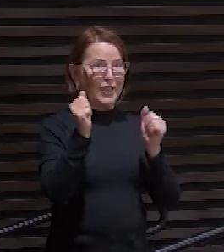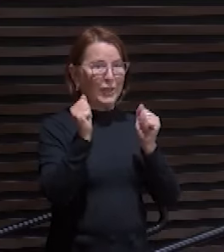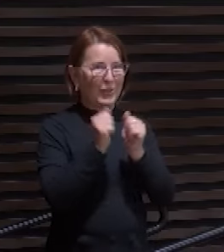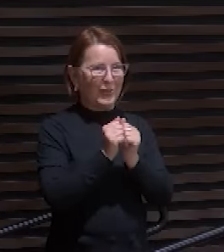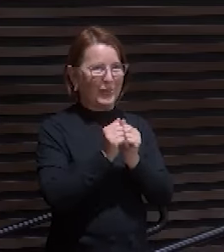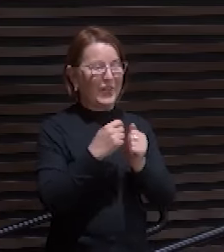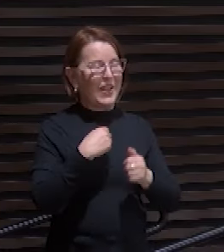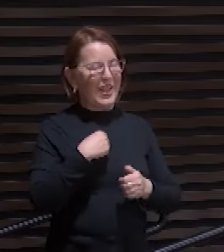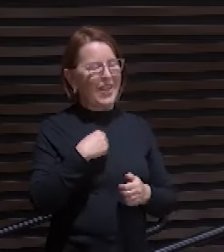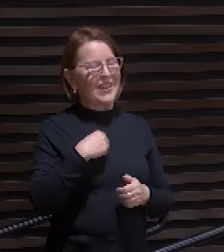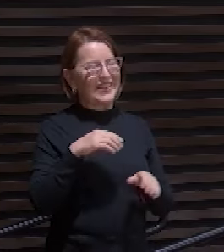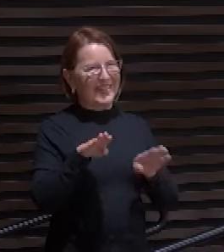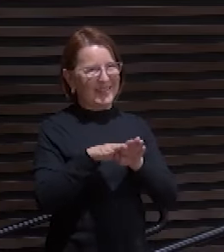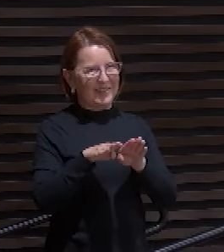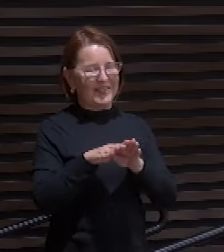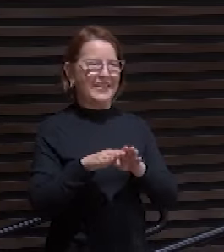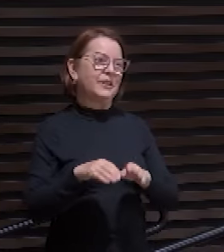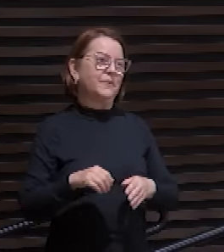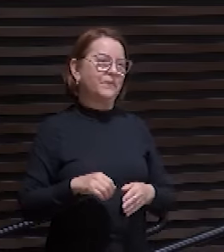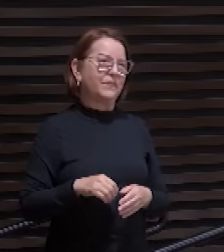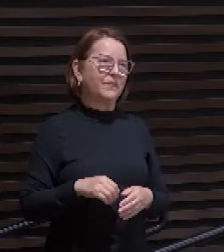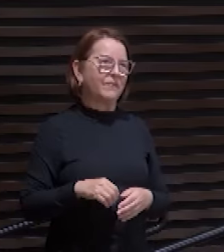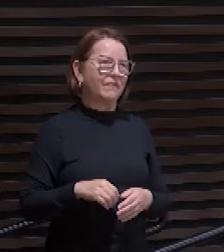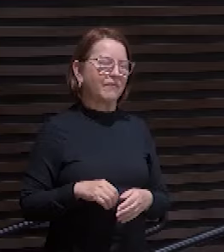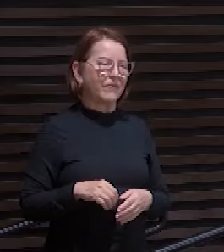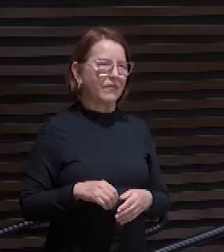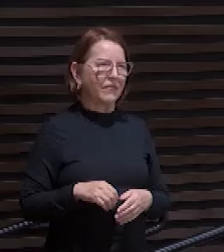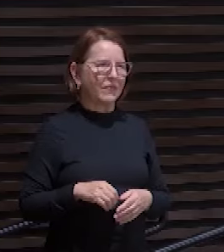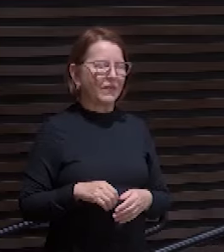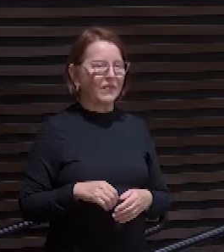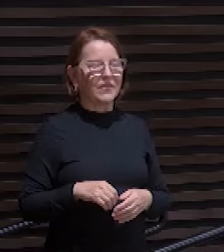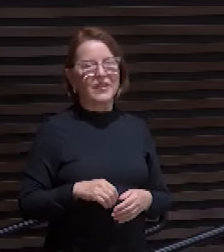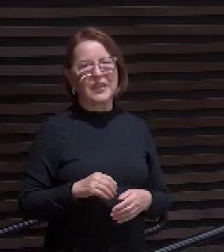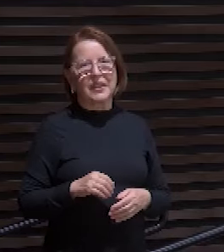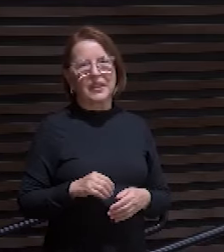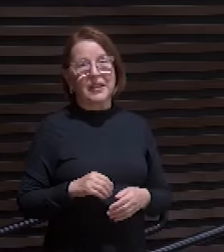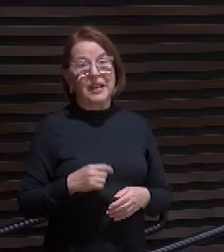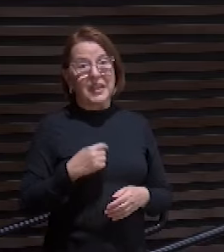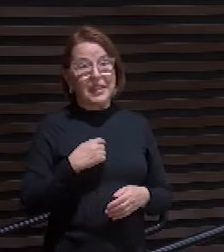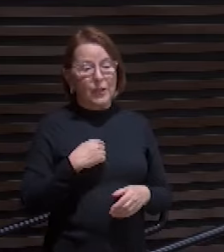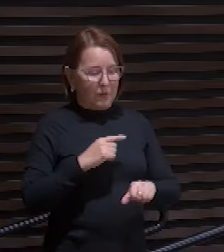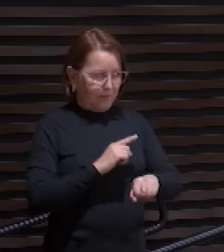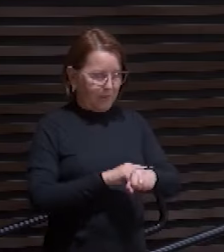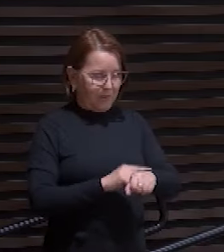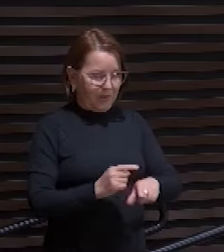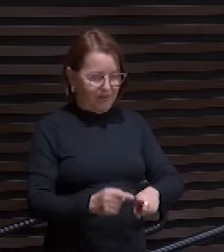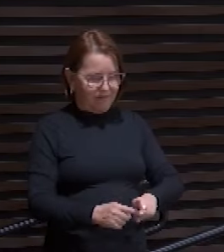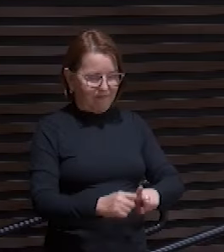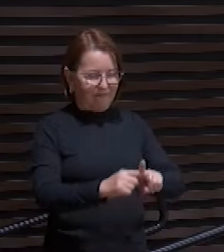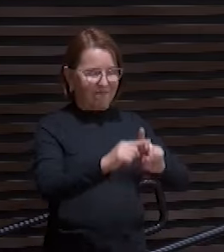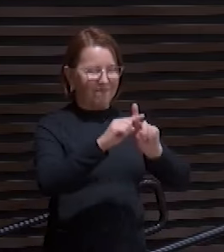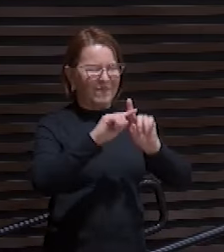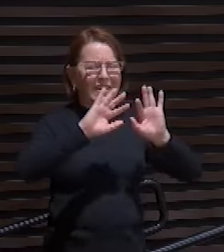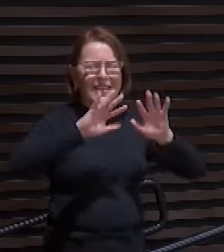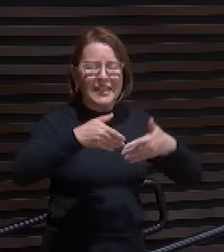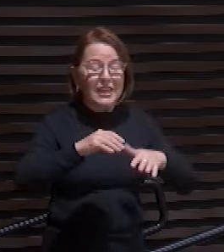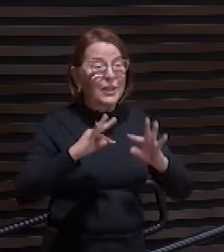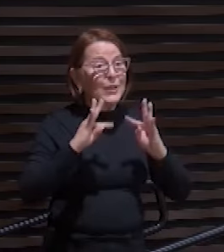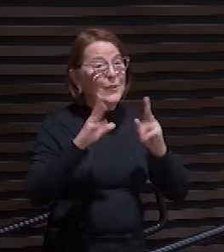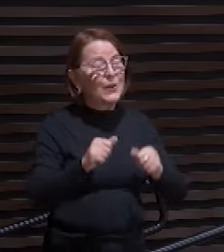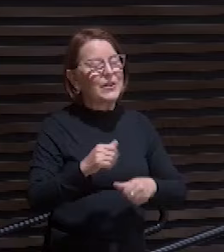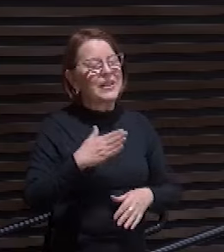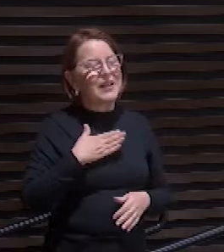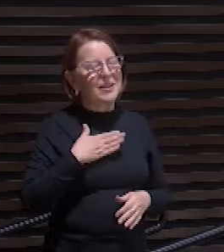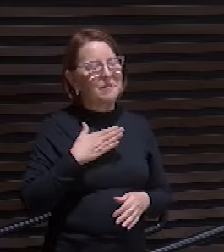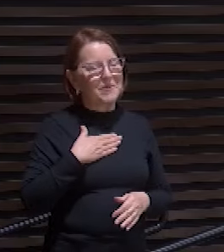fui. Ele foi crucificado numa cruz no chão, e Ele vai dizer lá em João 12:32, e eu, quando for levantado da terra, atrairei